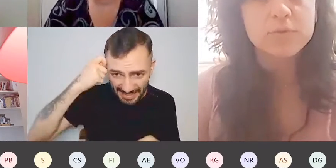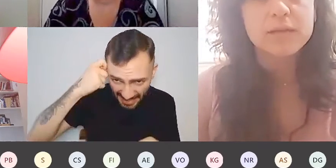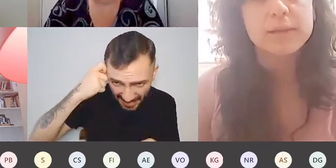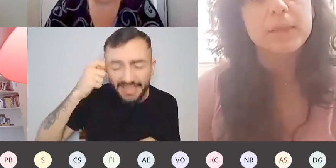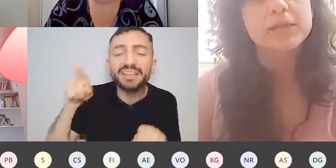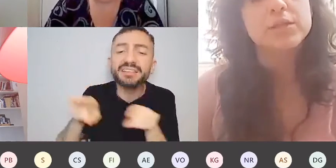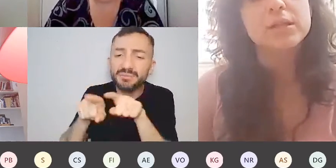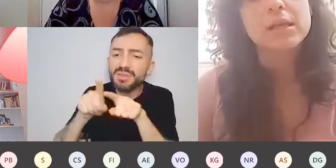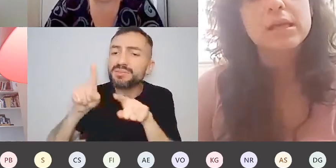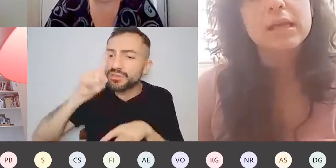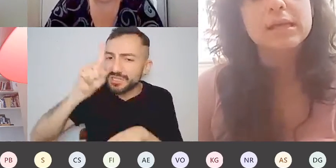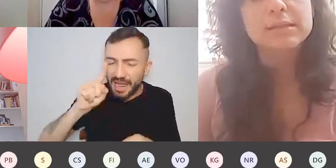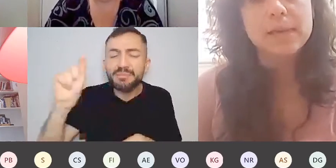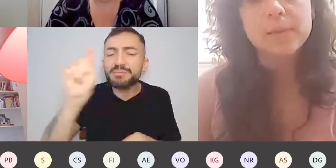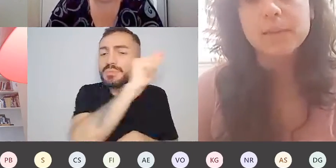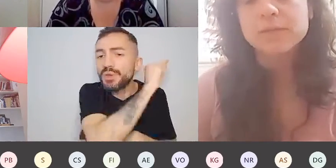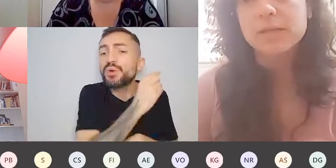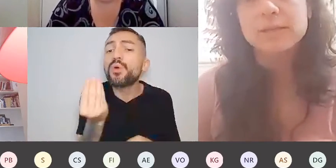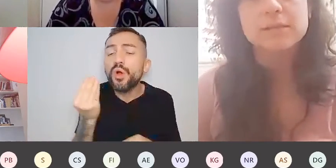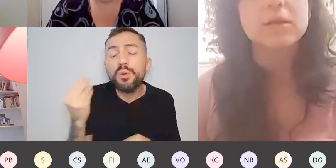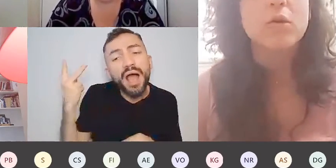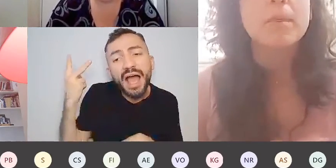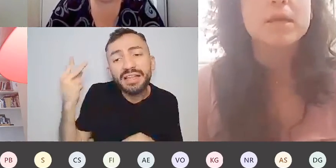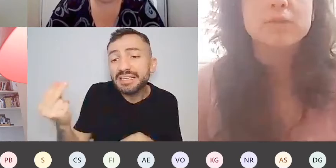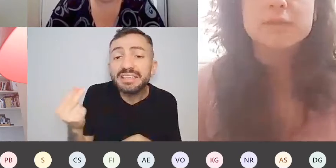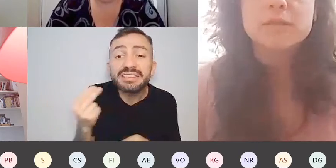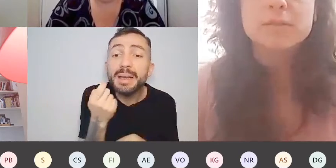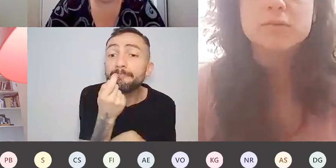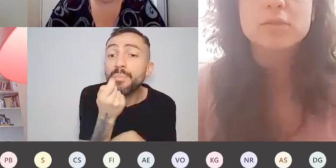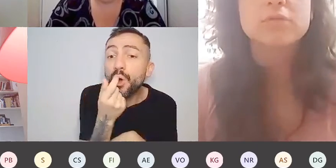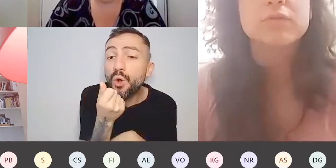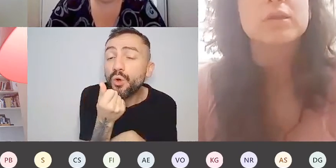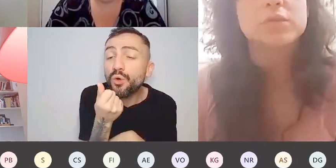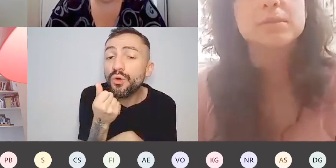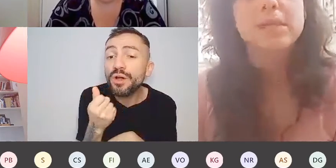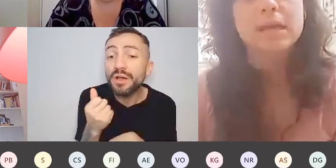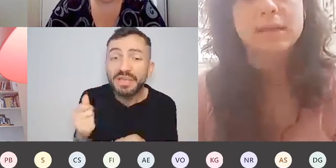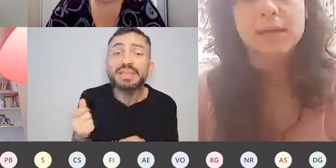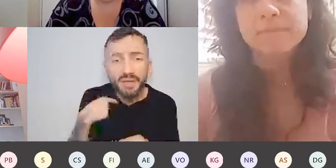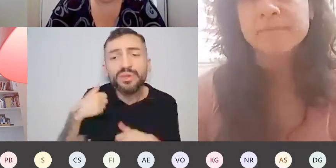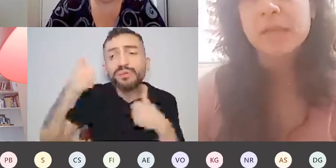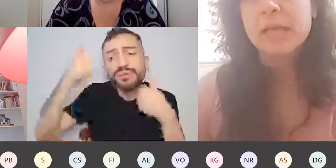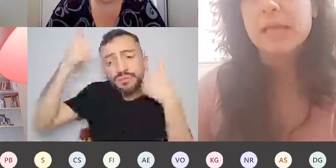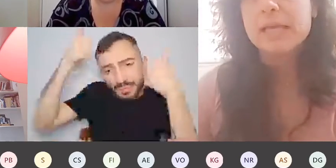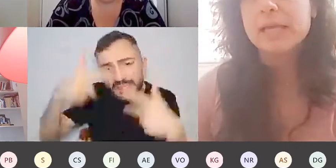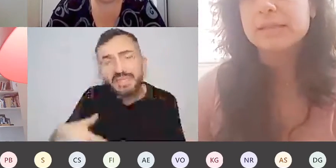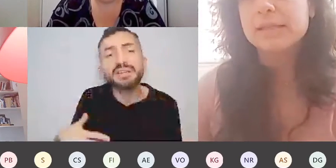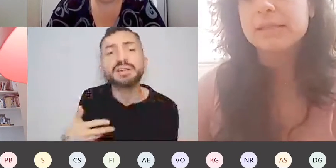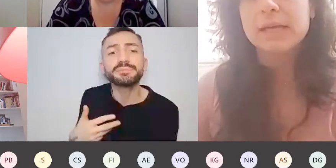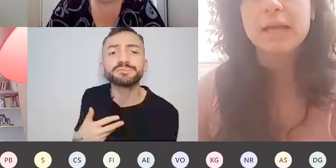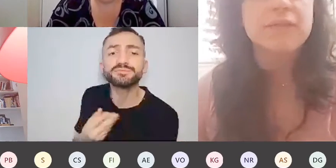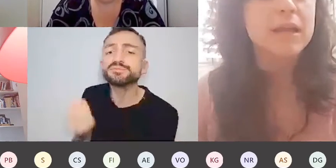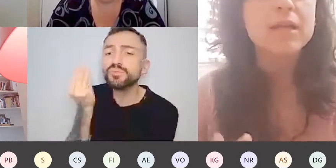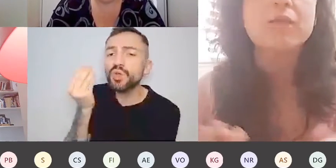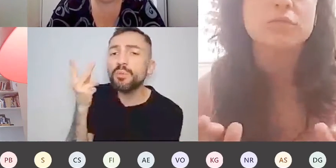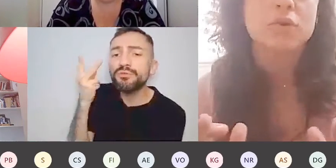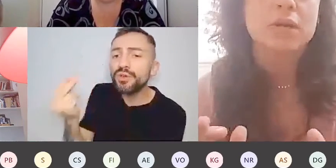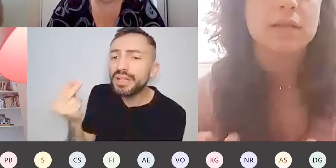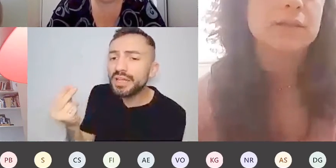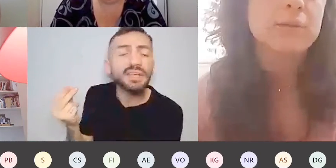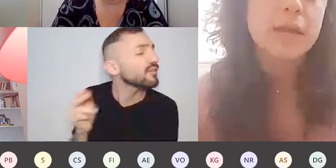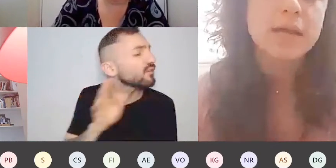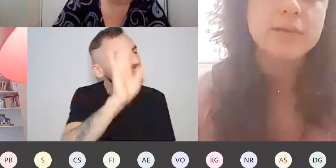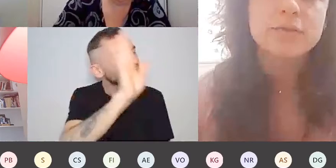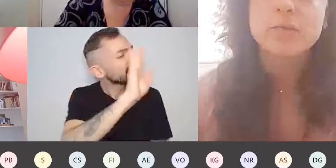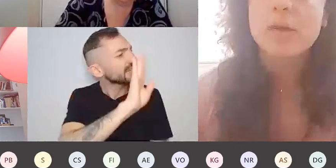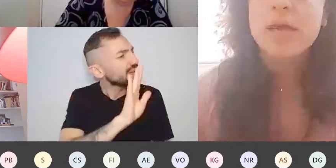que comprovadamente recebem menos anestesia, começo a fazer uma discussão de violência obstétrica e anestesia. Aí ela fala: "Não,